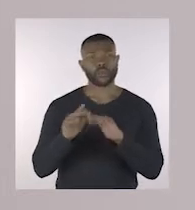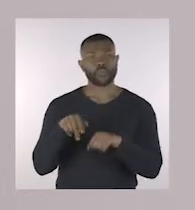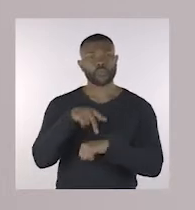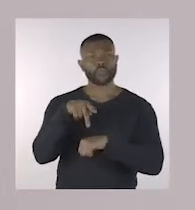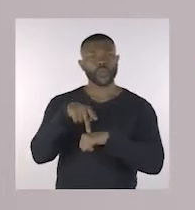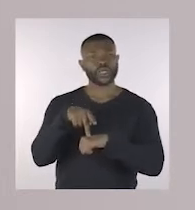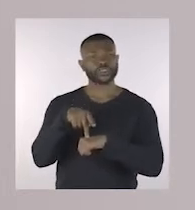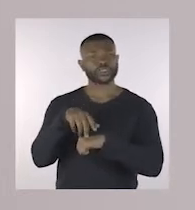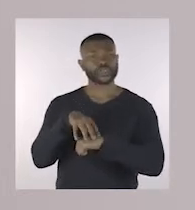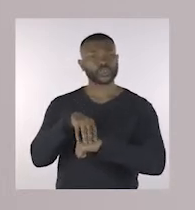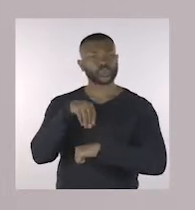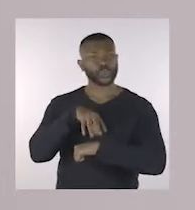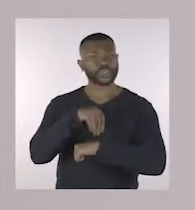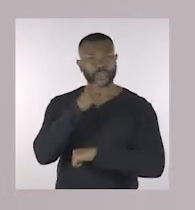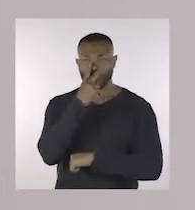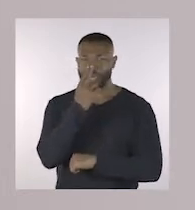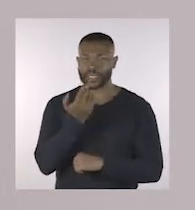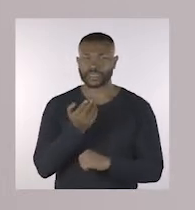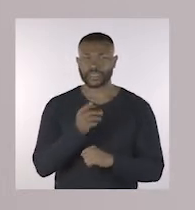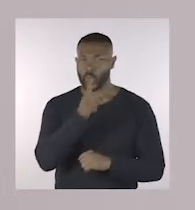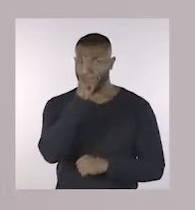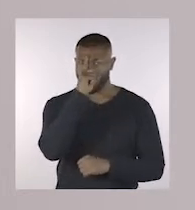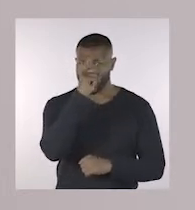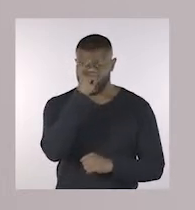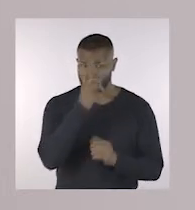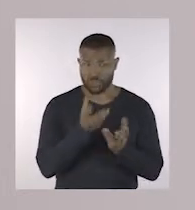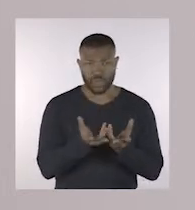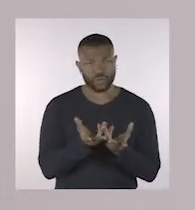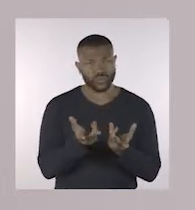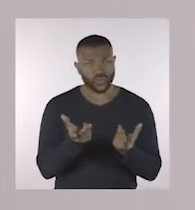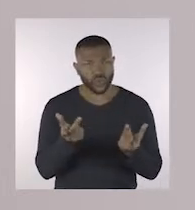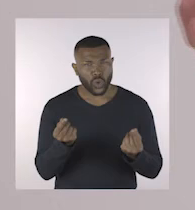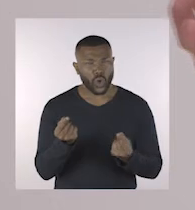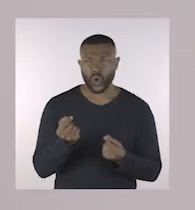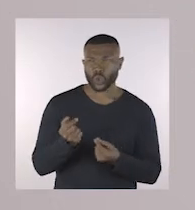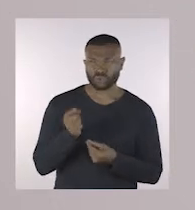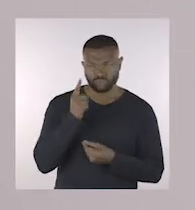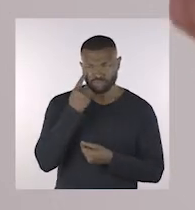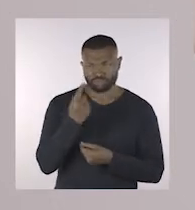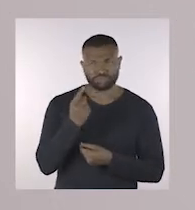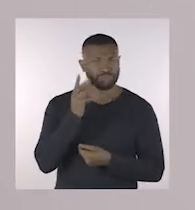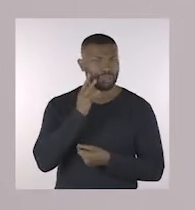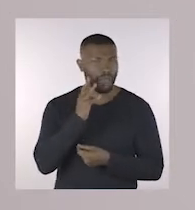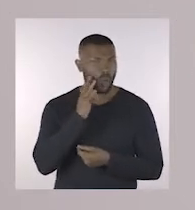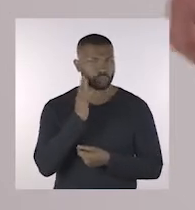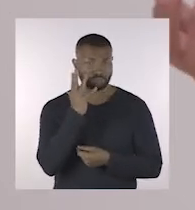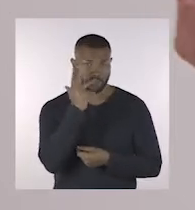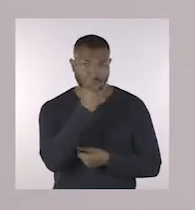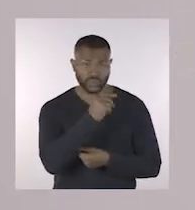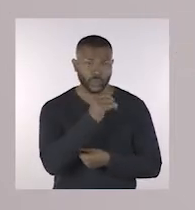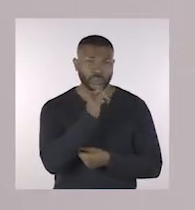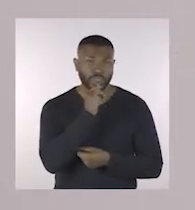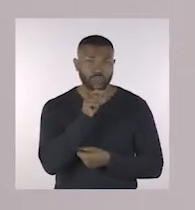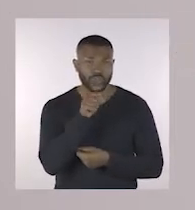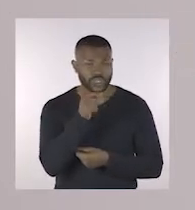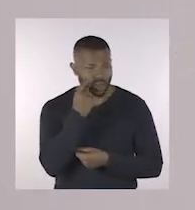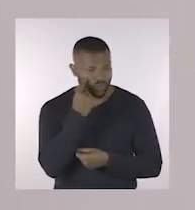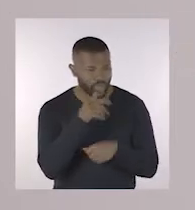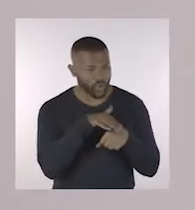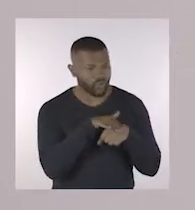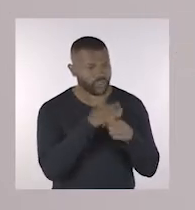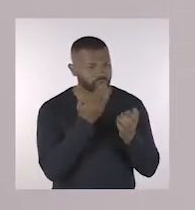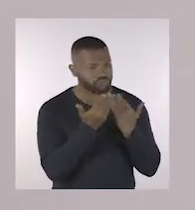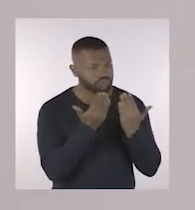parece que ele tá morando na Suíça né Eu não sei aqueles hospitais são maravilhosos eu nunca vi um negócio tão bacana tão lindo